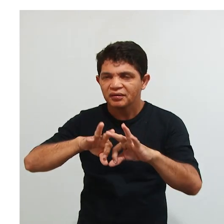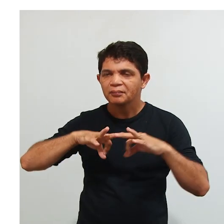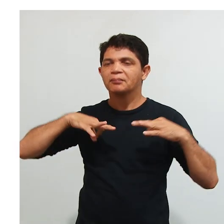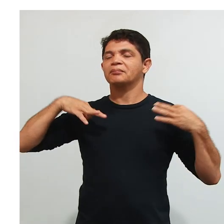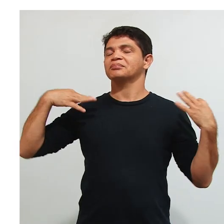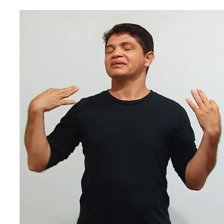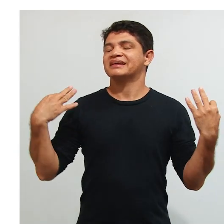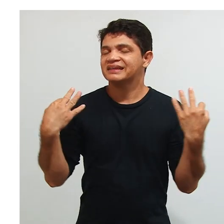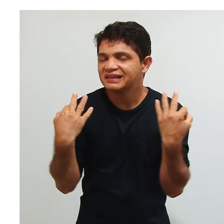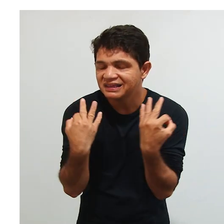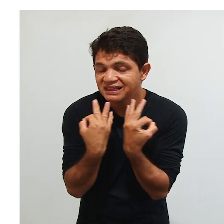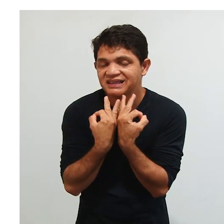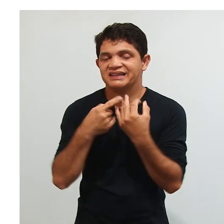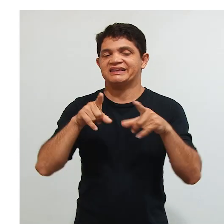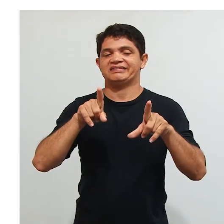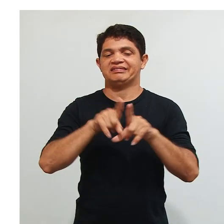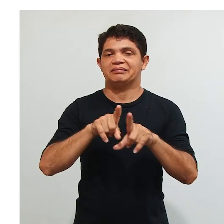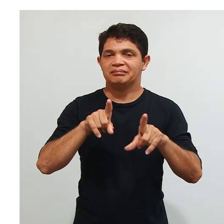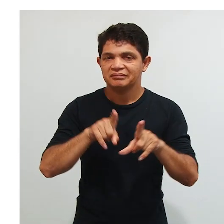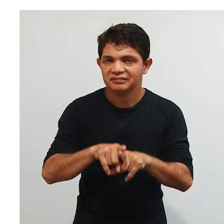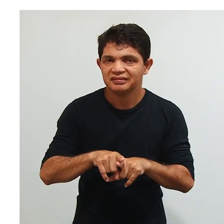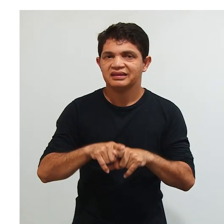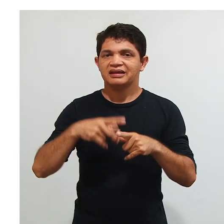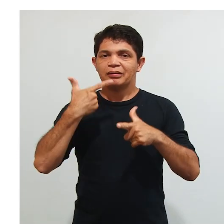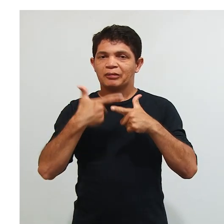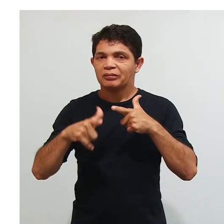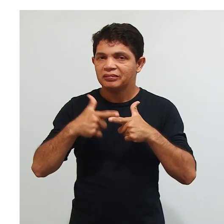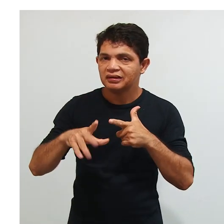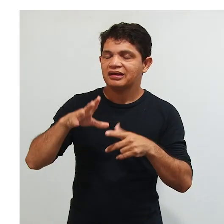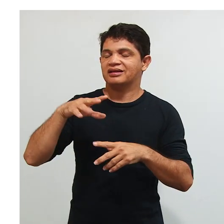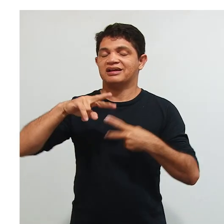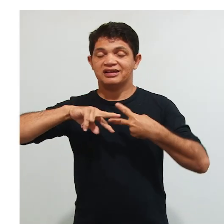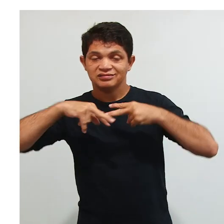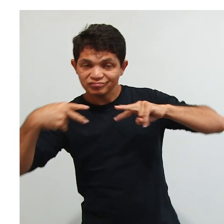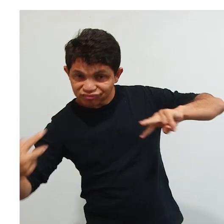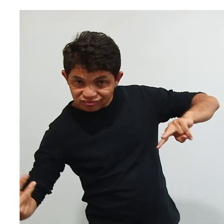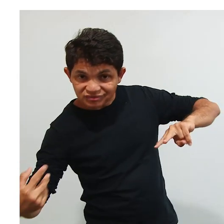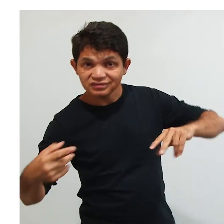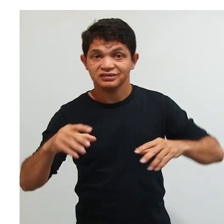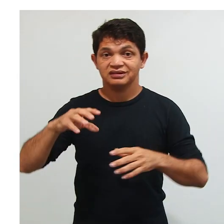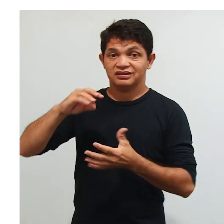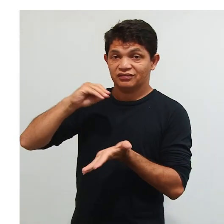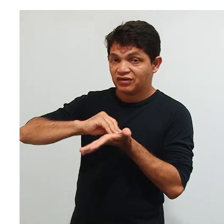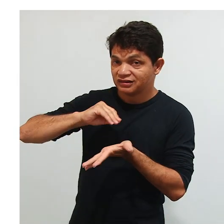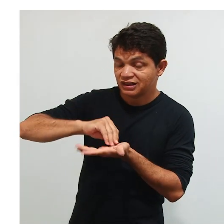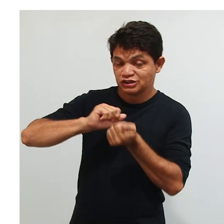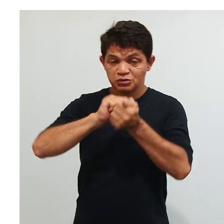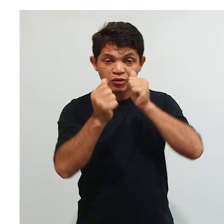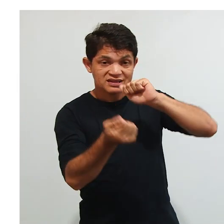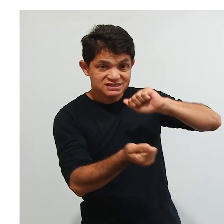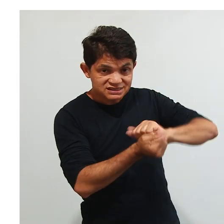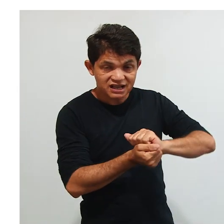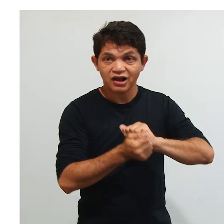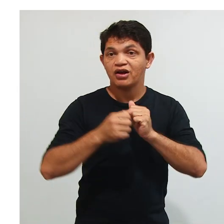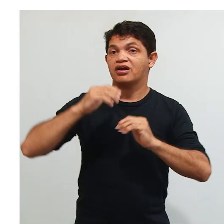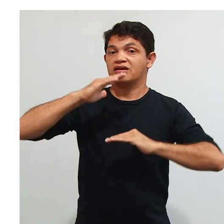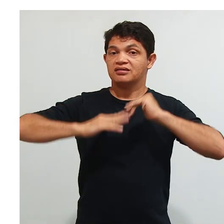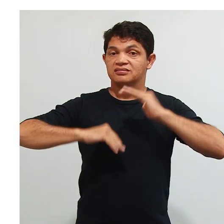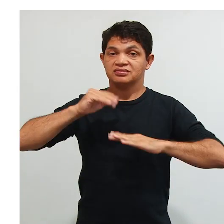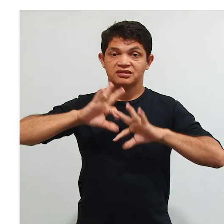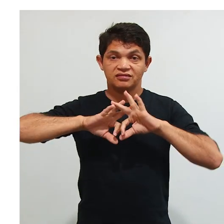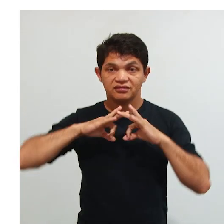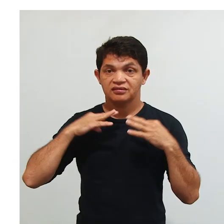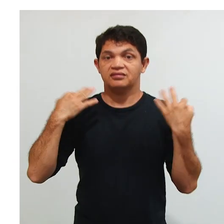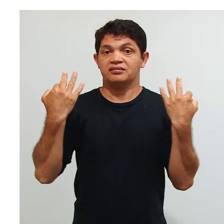família disfuncional, né? Uma desagregação familiar, falta de estimulação na família, né?